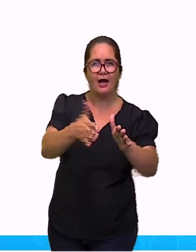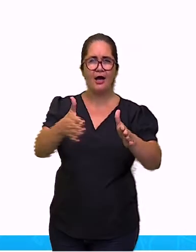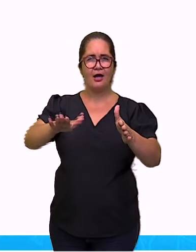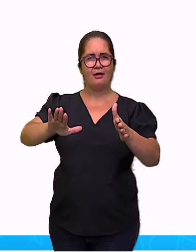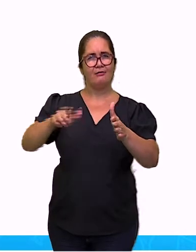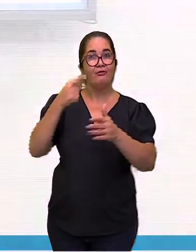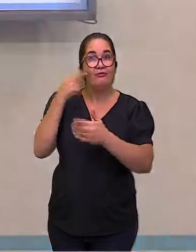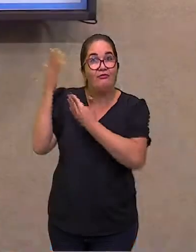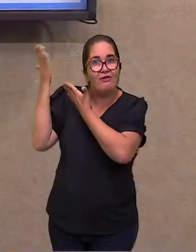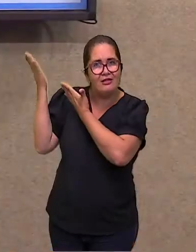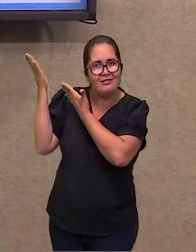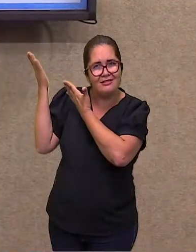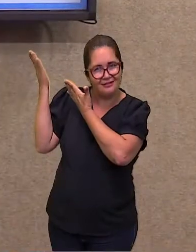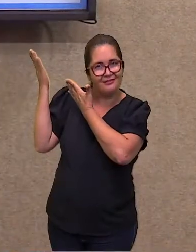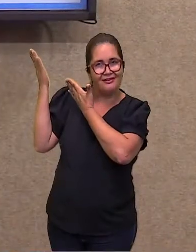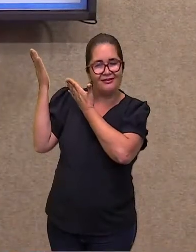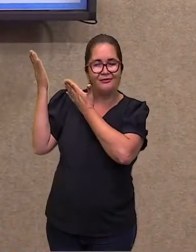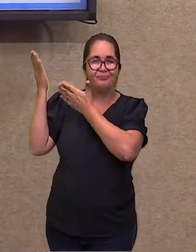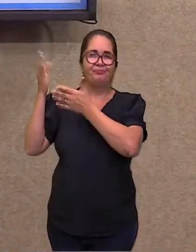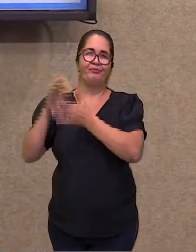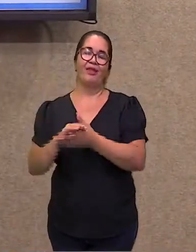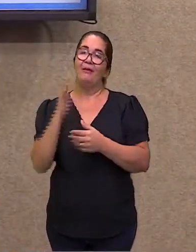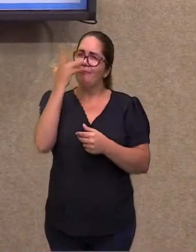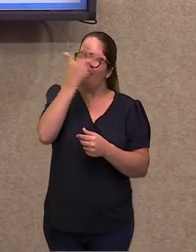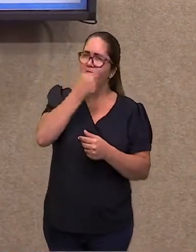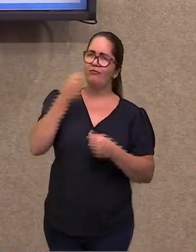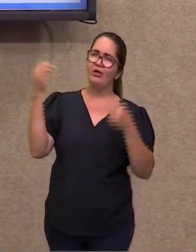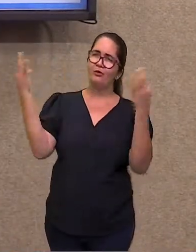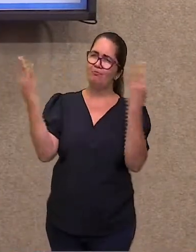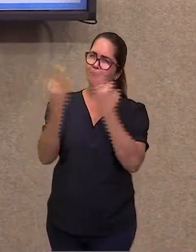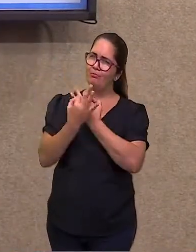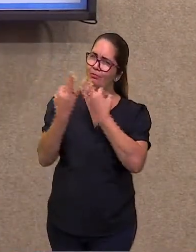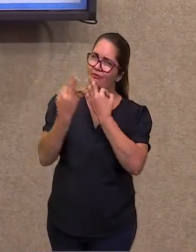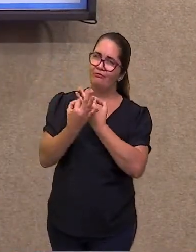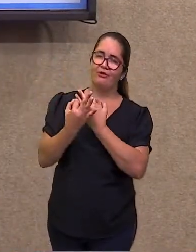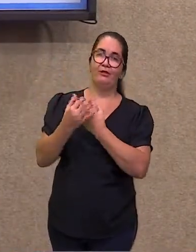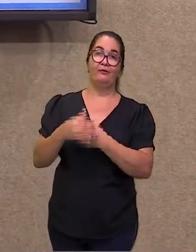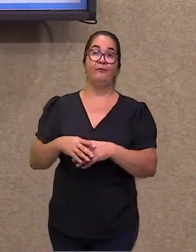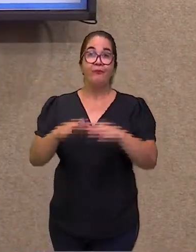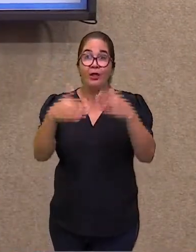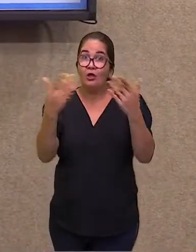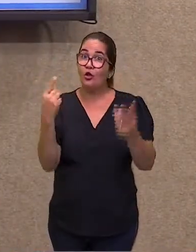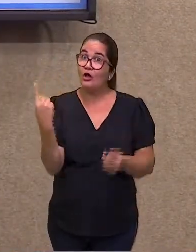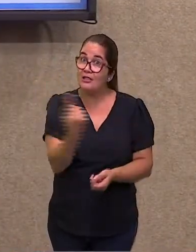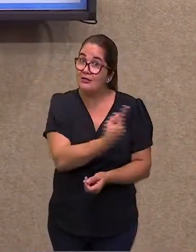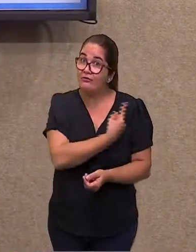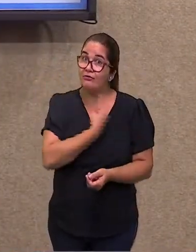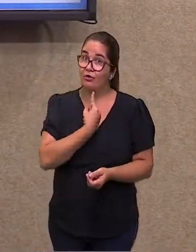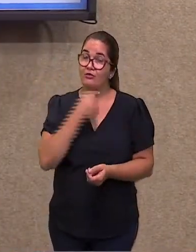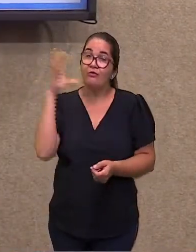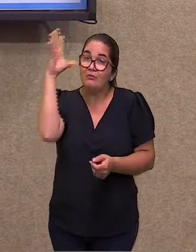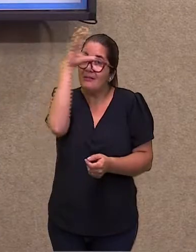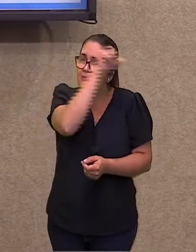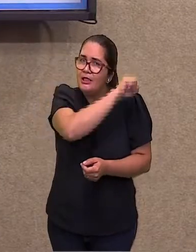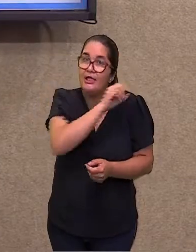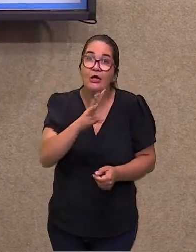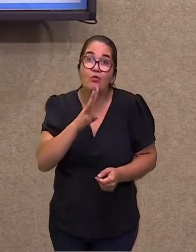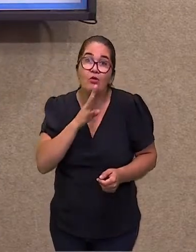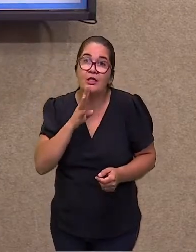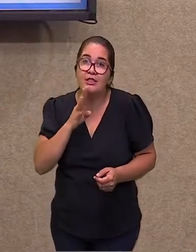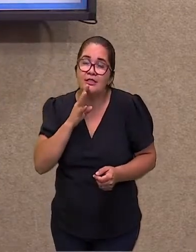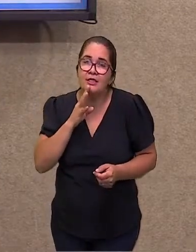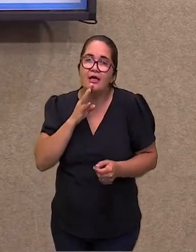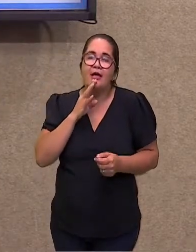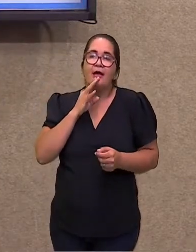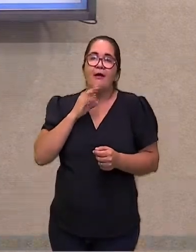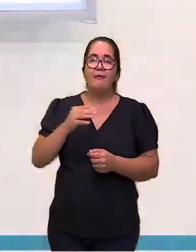vê a obra em um todo. Vamos conhecer alguns artistas e as suas obras